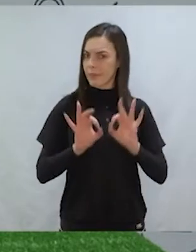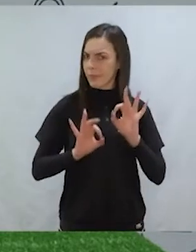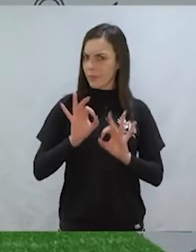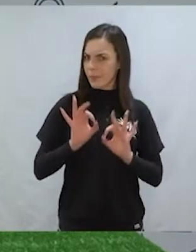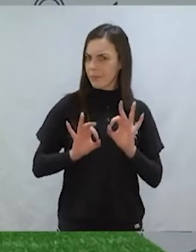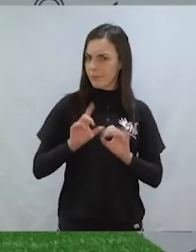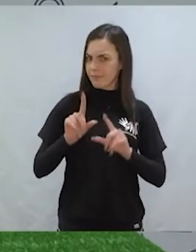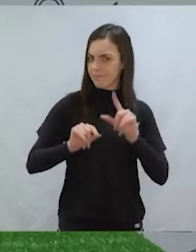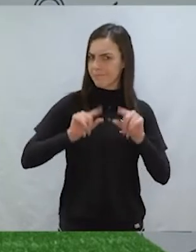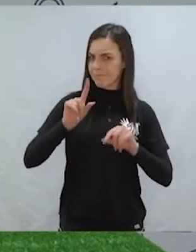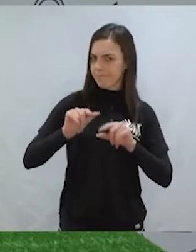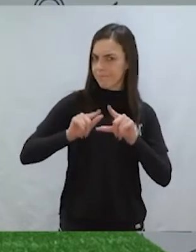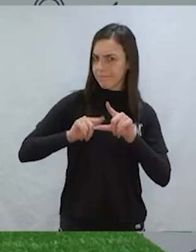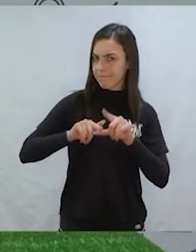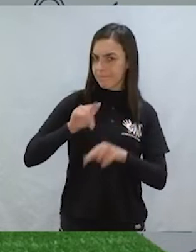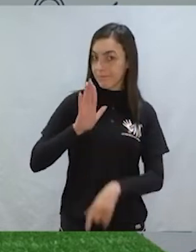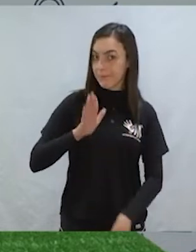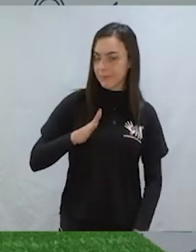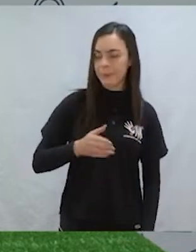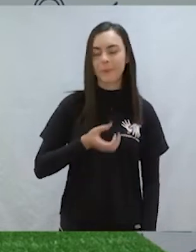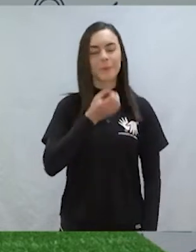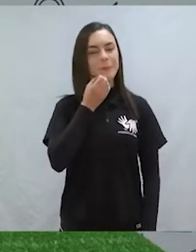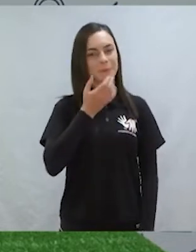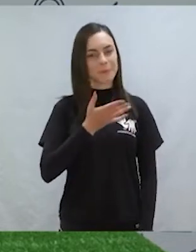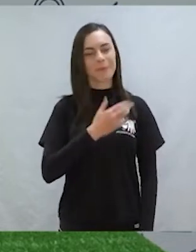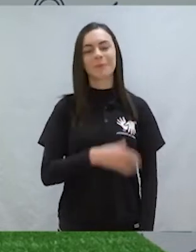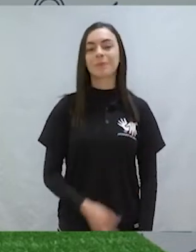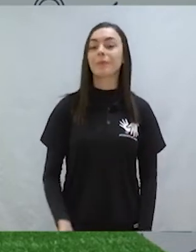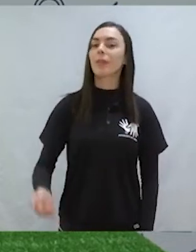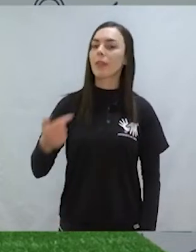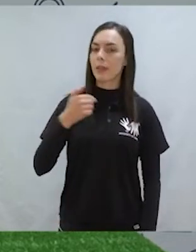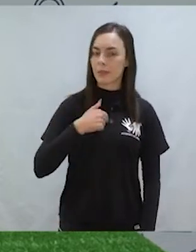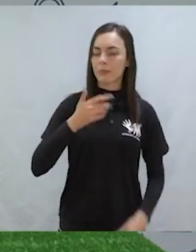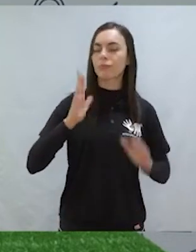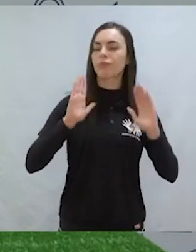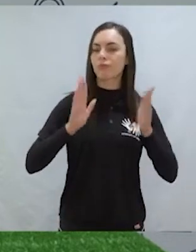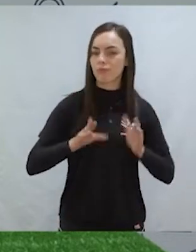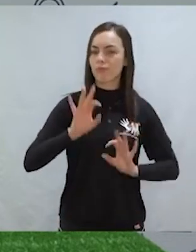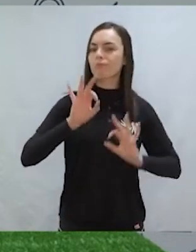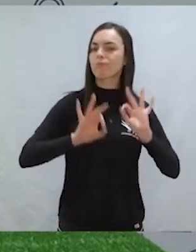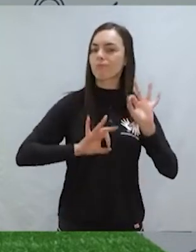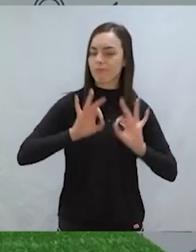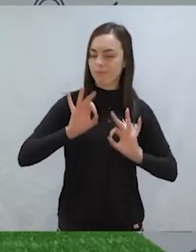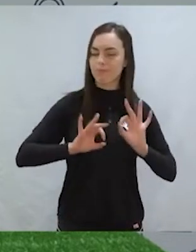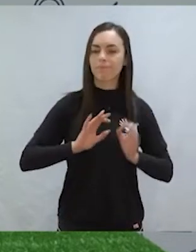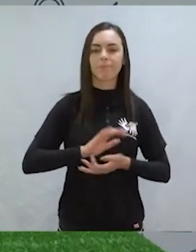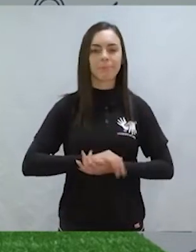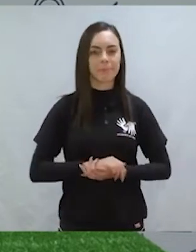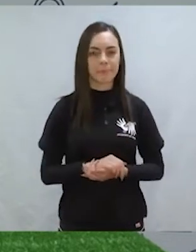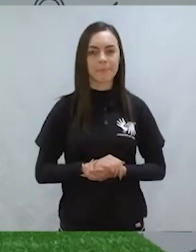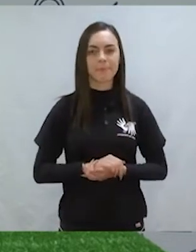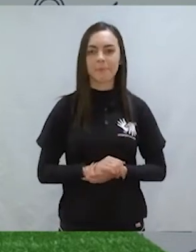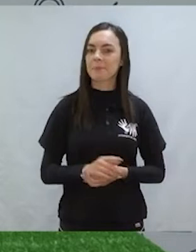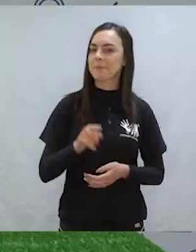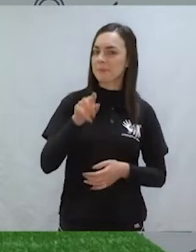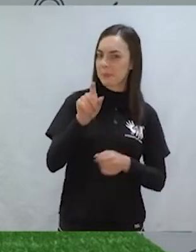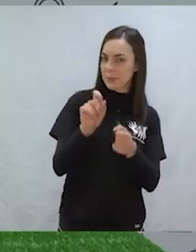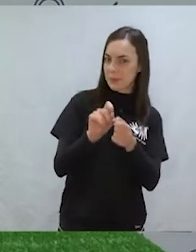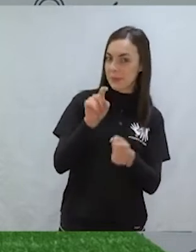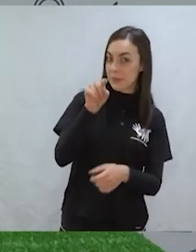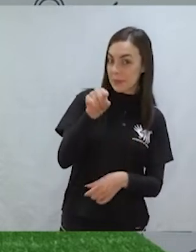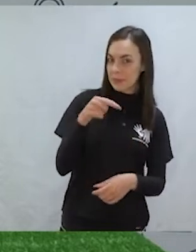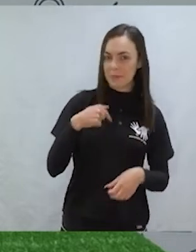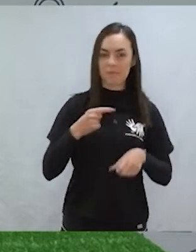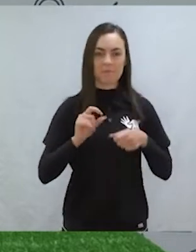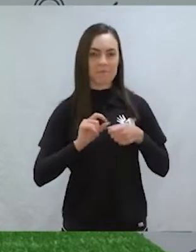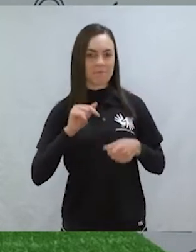Já separaram as letras? Ah, muito bem! A professora também já separou. Olha só, você faz aí e eu